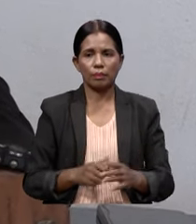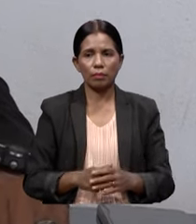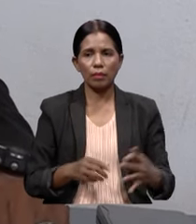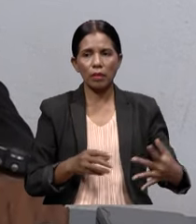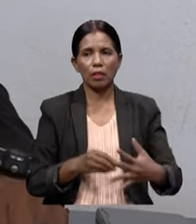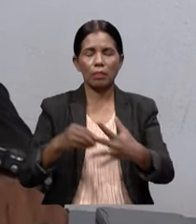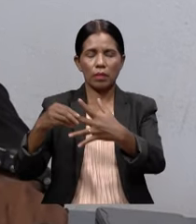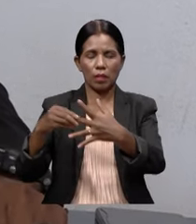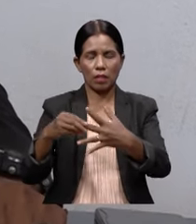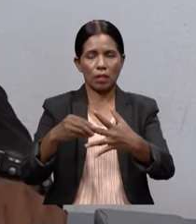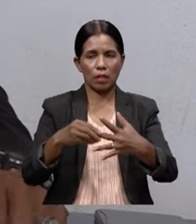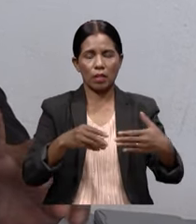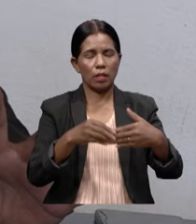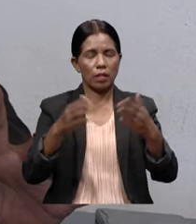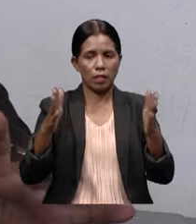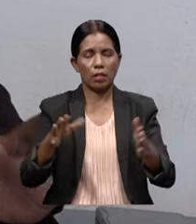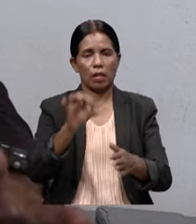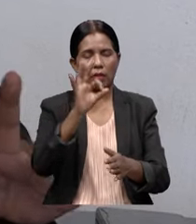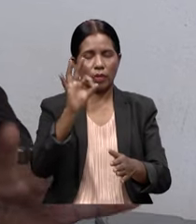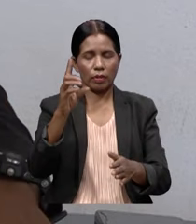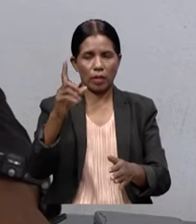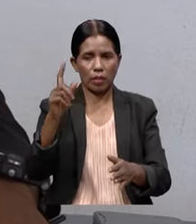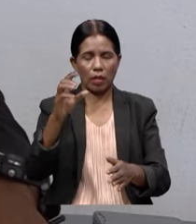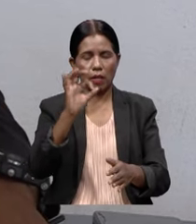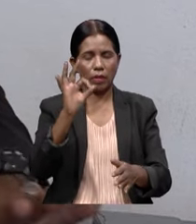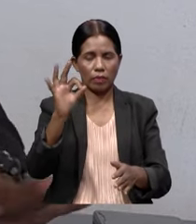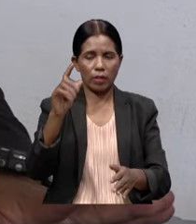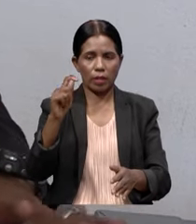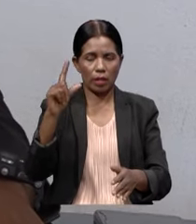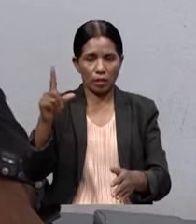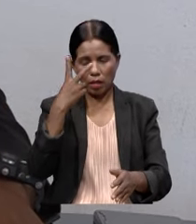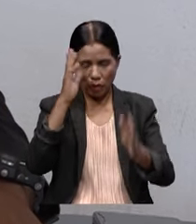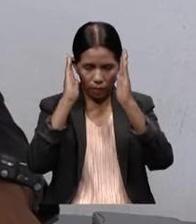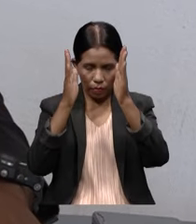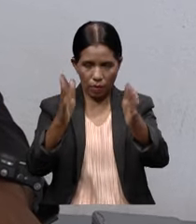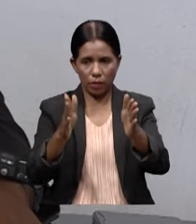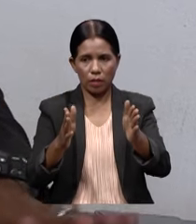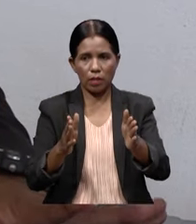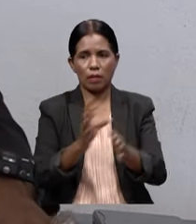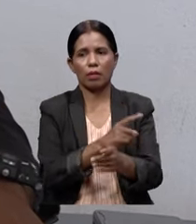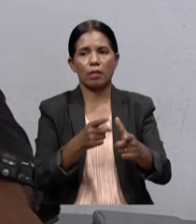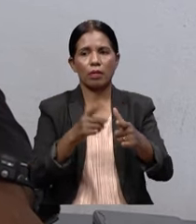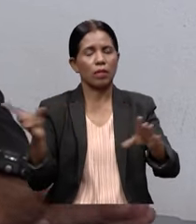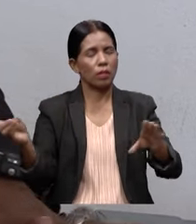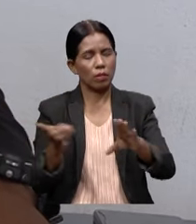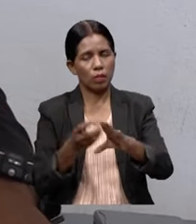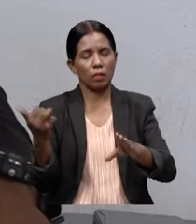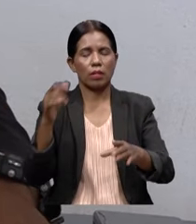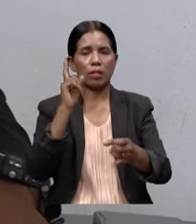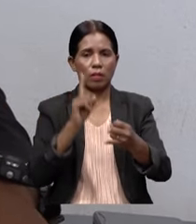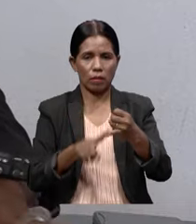liliu liderança federação latau atenção di diak ba assunto sira nebe maka documento sirne ikus